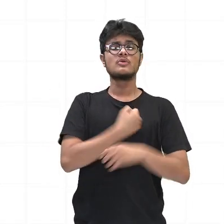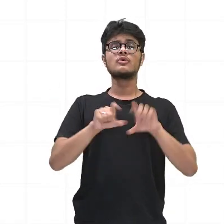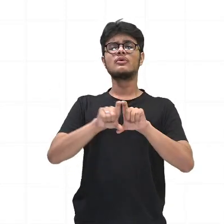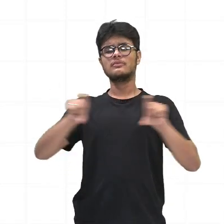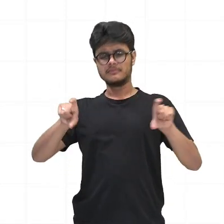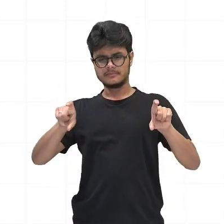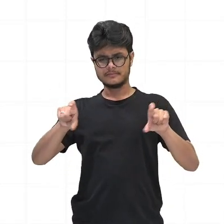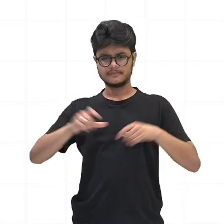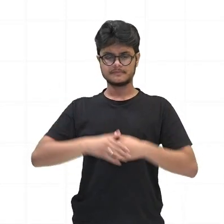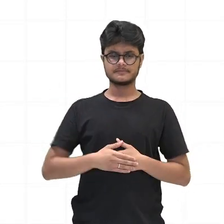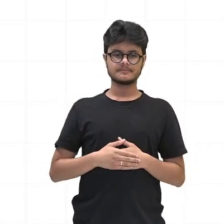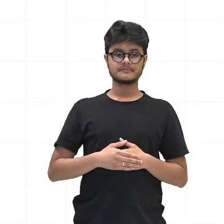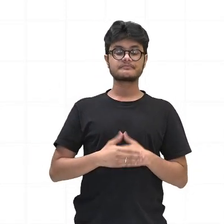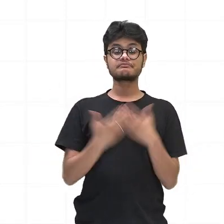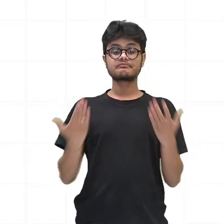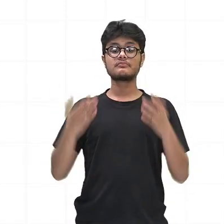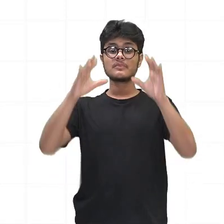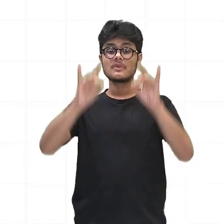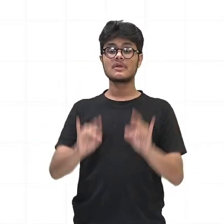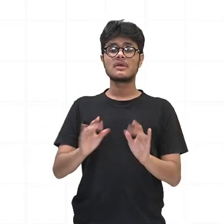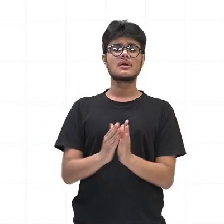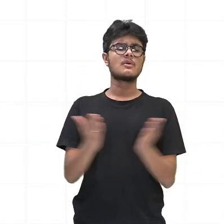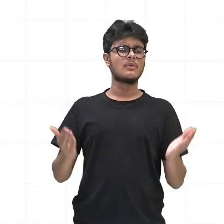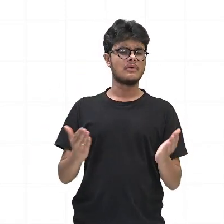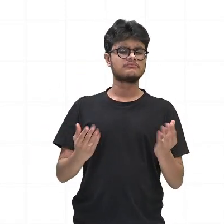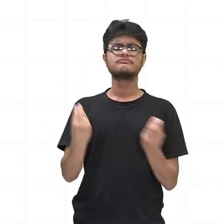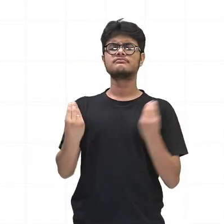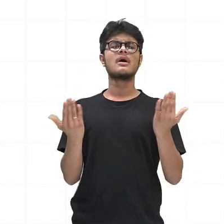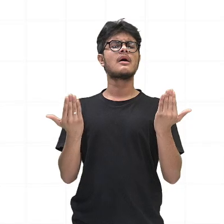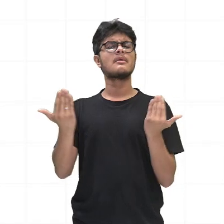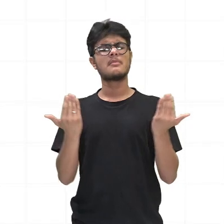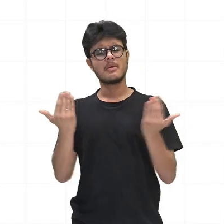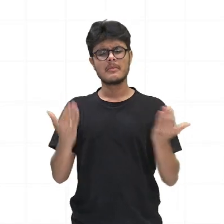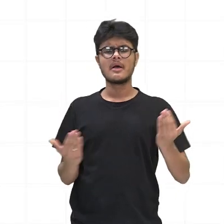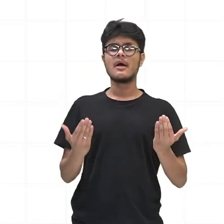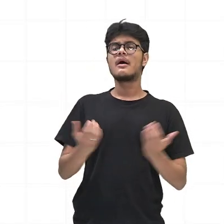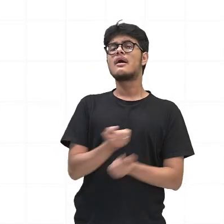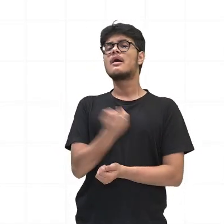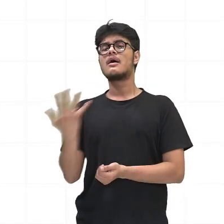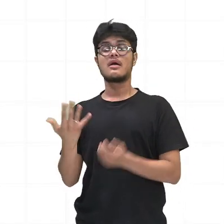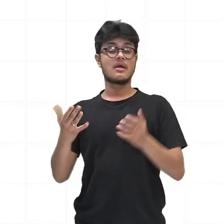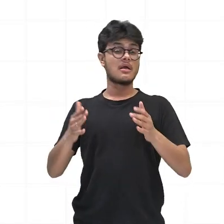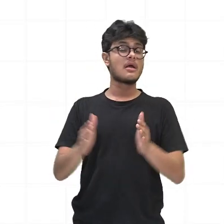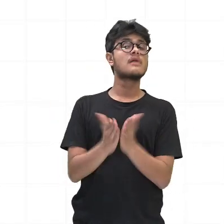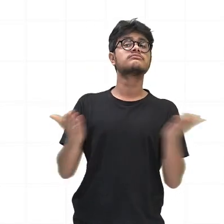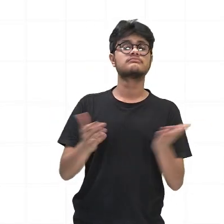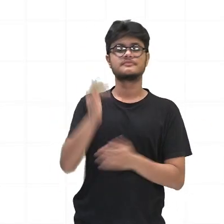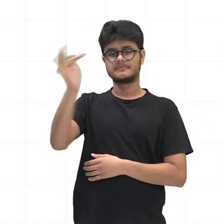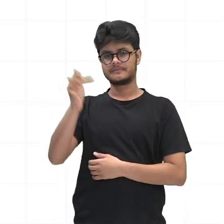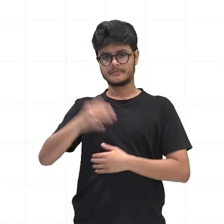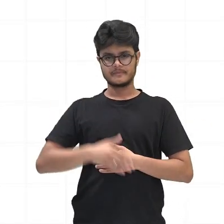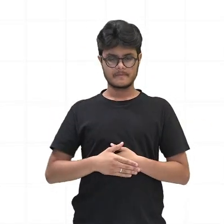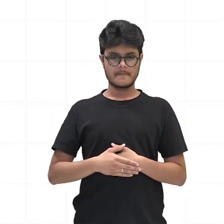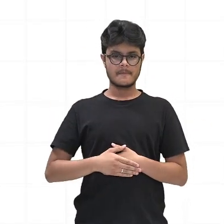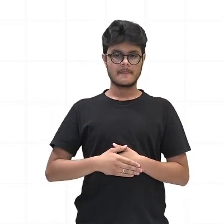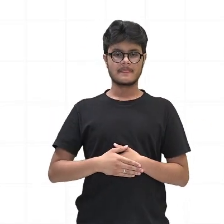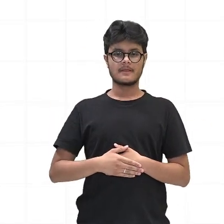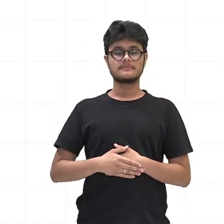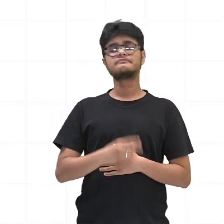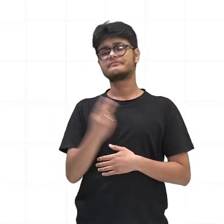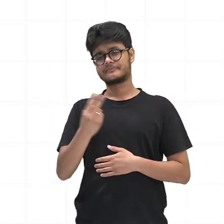e independentes. Detalhamento, análise de probabilidade de eventos aleatórios, eventos dependentes